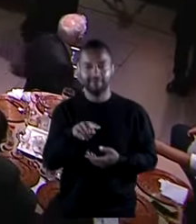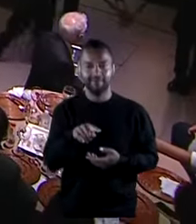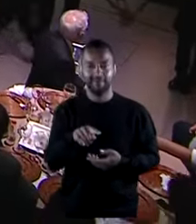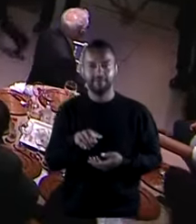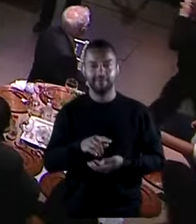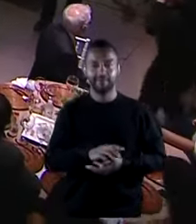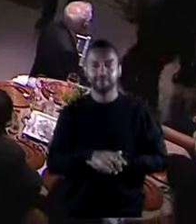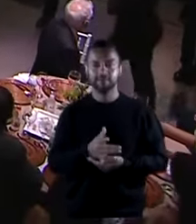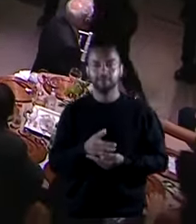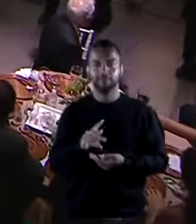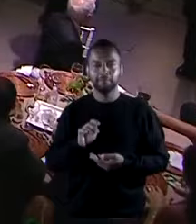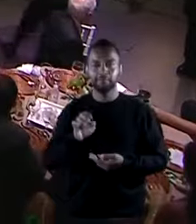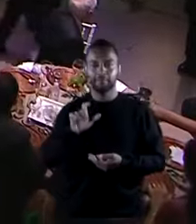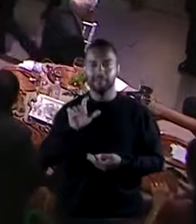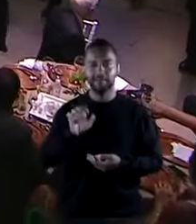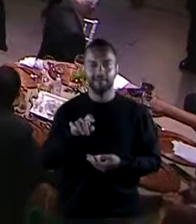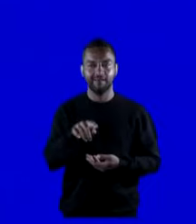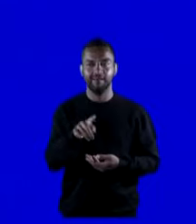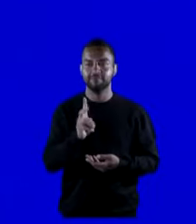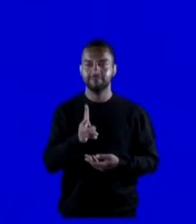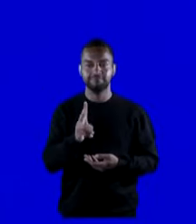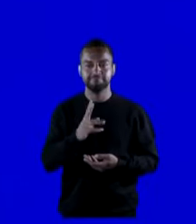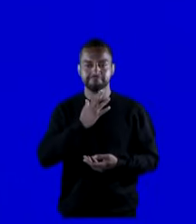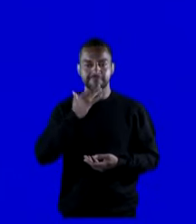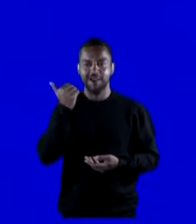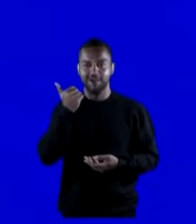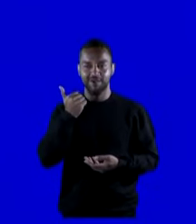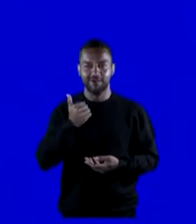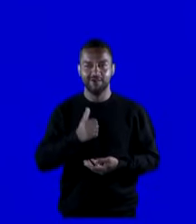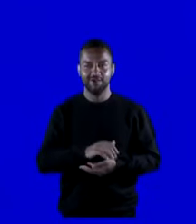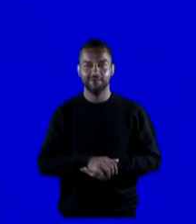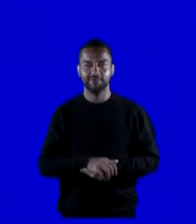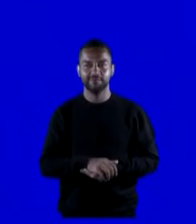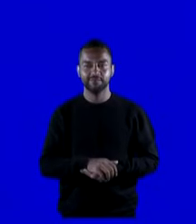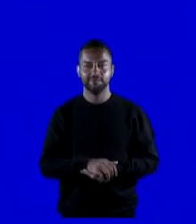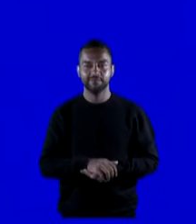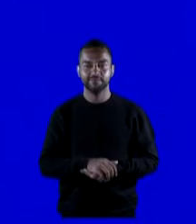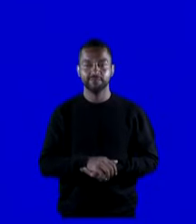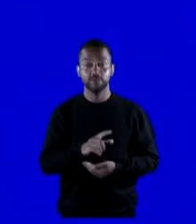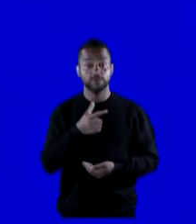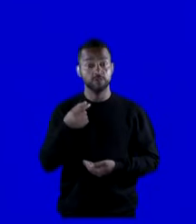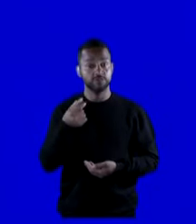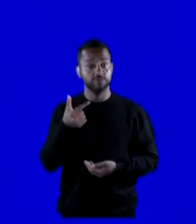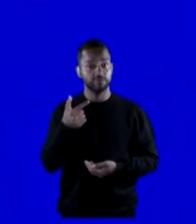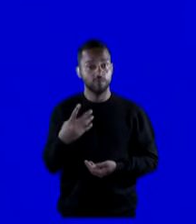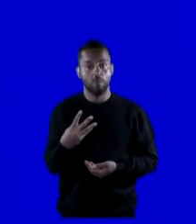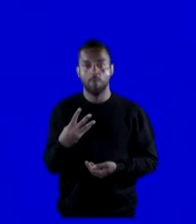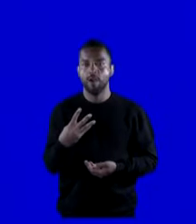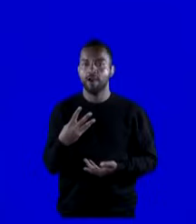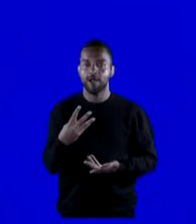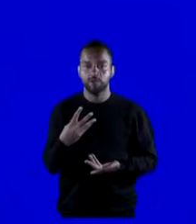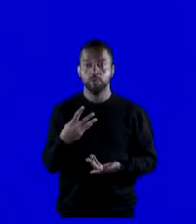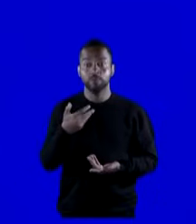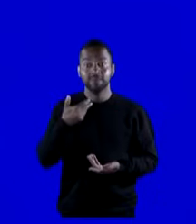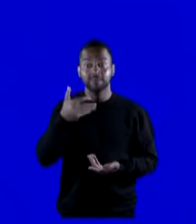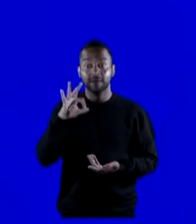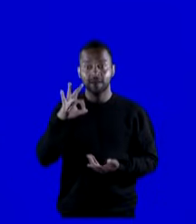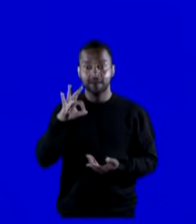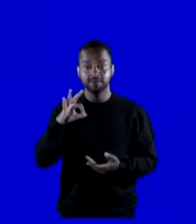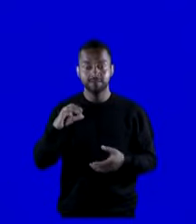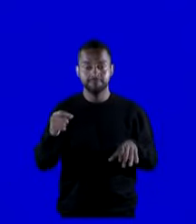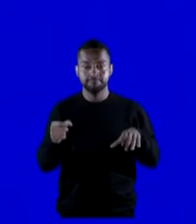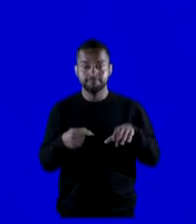Assim fica... Na dúvida é o Pelé. Tá ótimo, ótima resposta. Mas em 2024 não teve pra ninguém. Com 10 gols, o